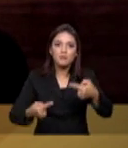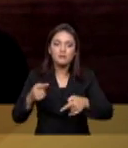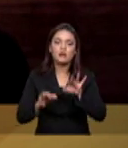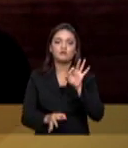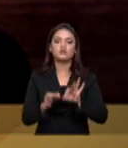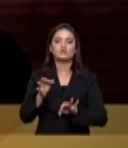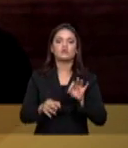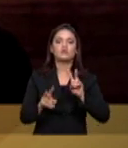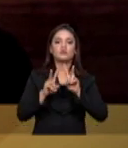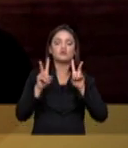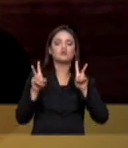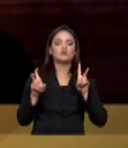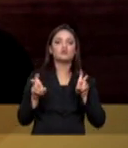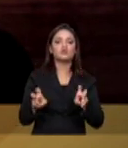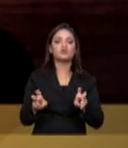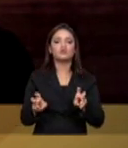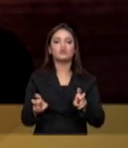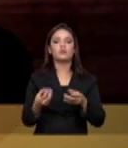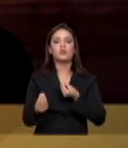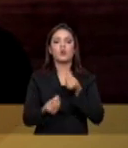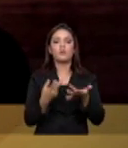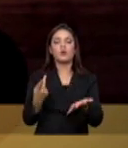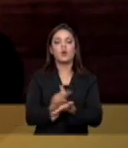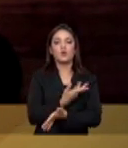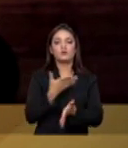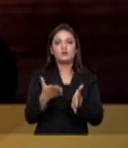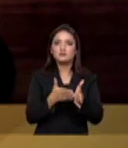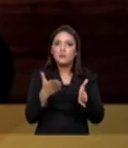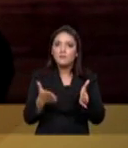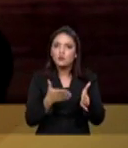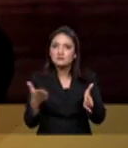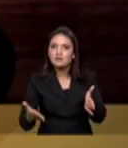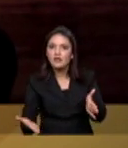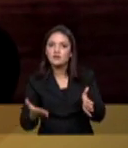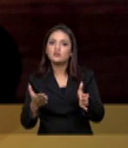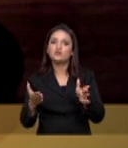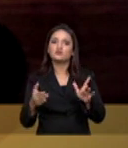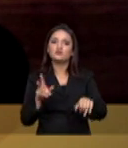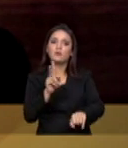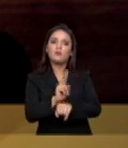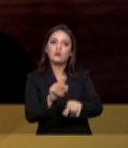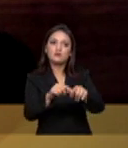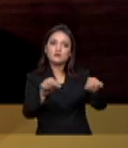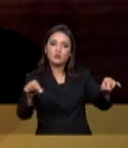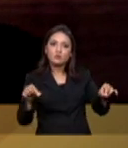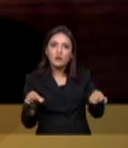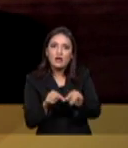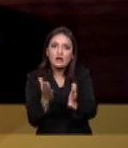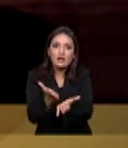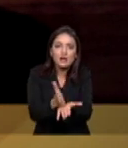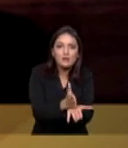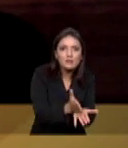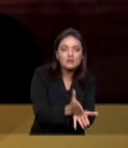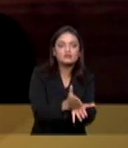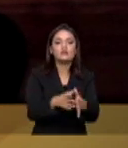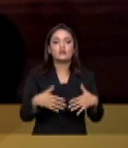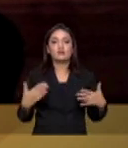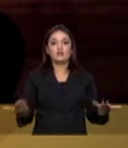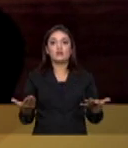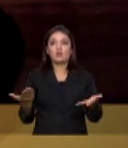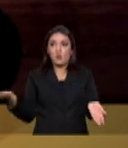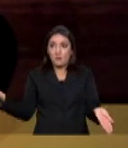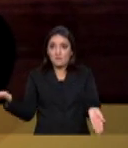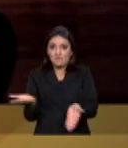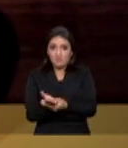ciência da validade do procedimento demarcatório usado pela ativos alentejo